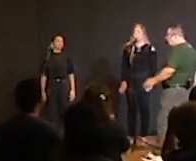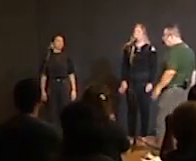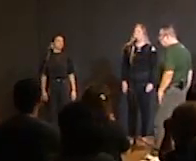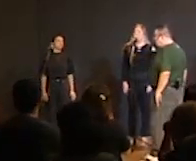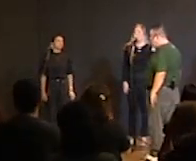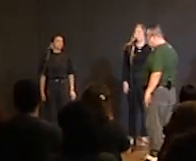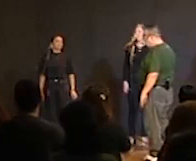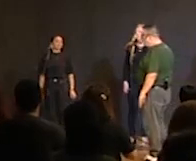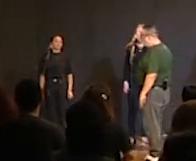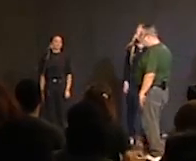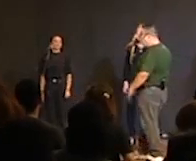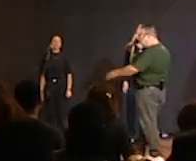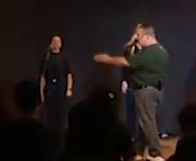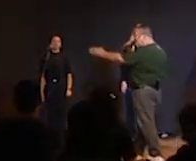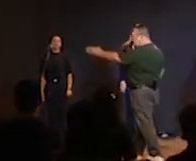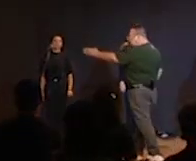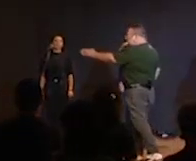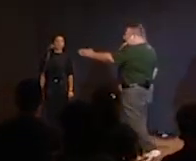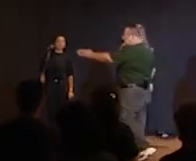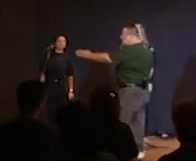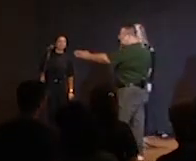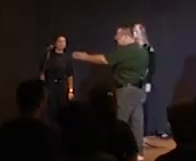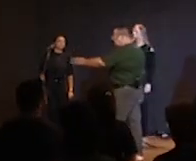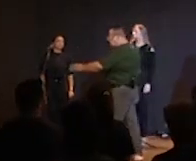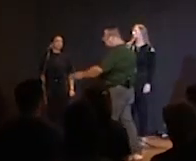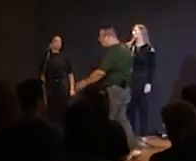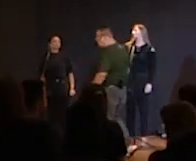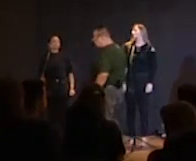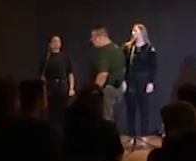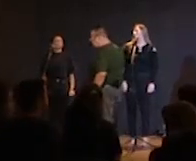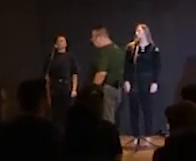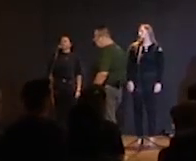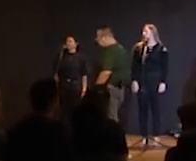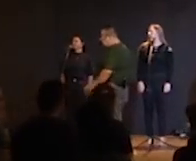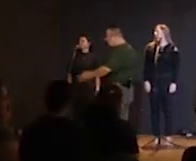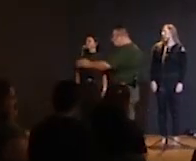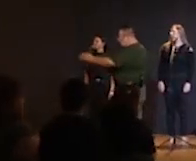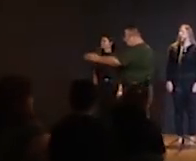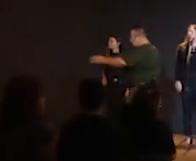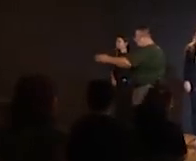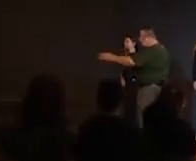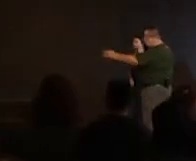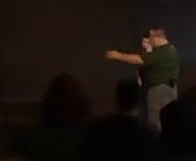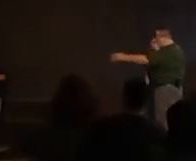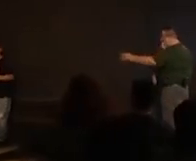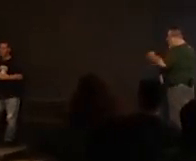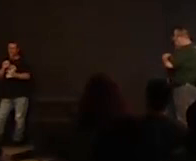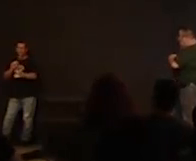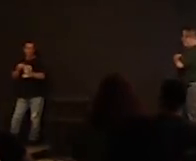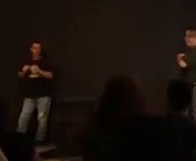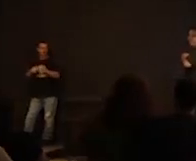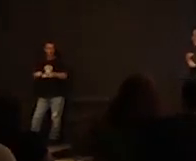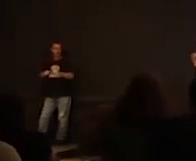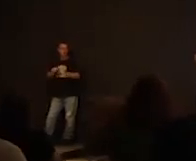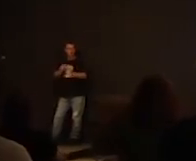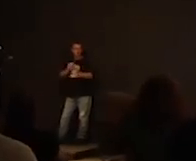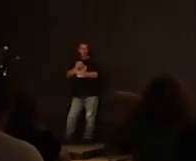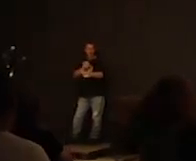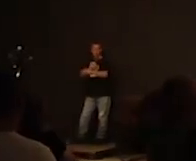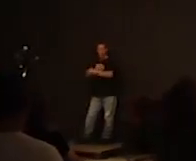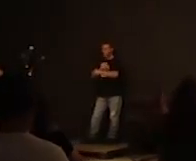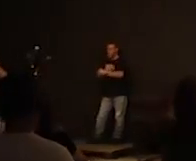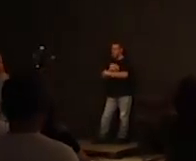impede? Mas a vida inteira a gente fica esperando que as pessoas saiam do seu lugar e venham até